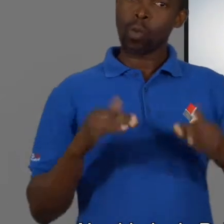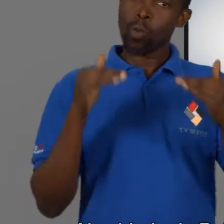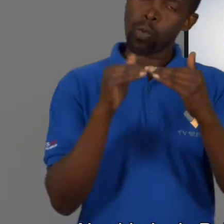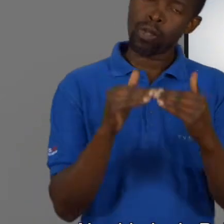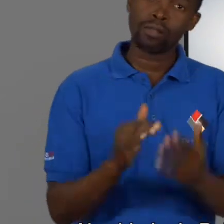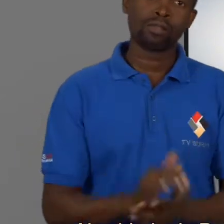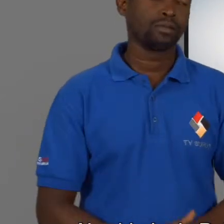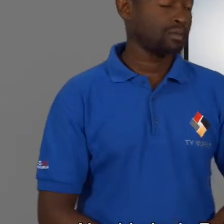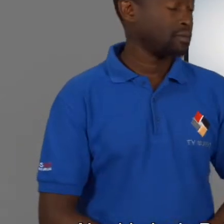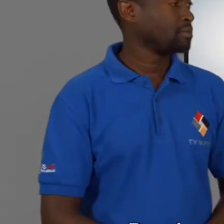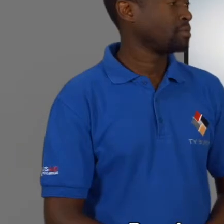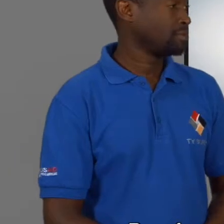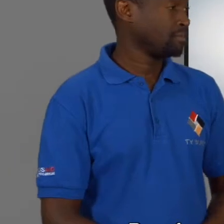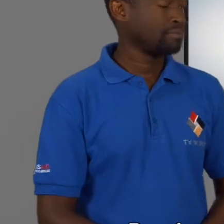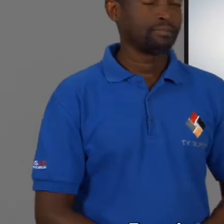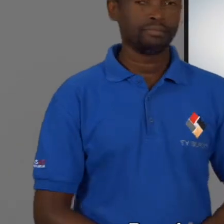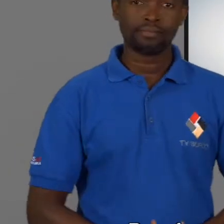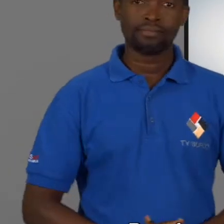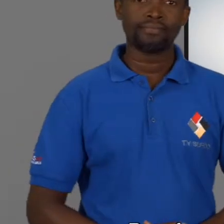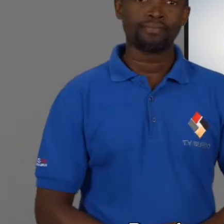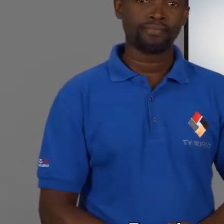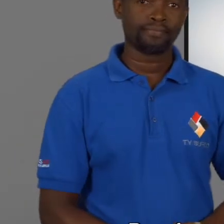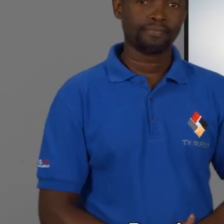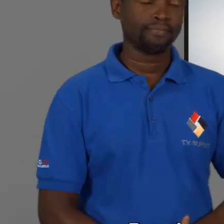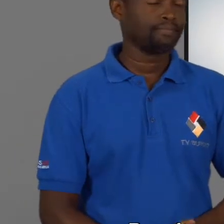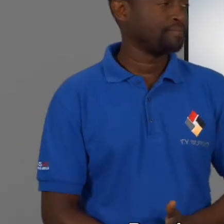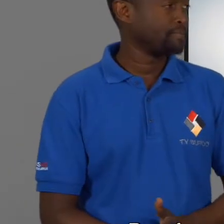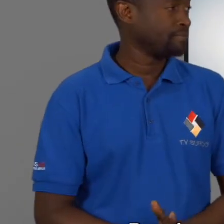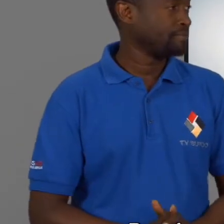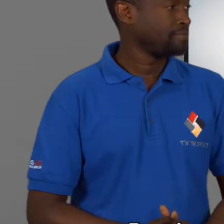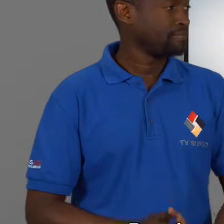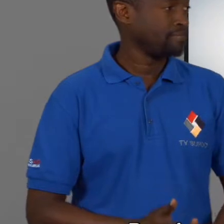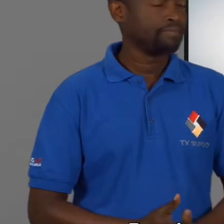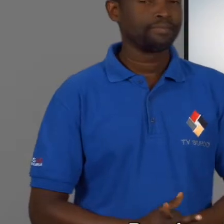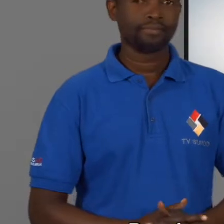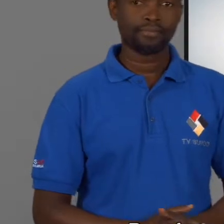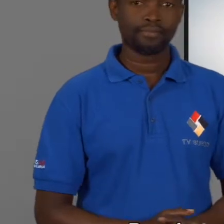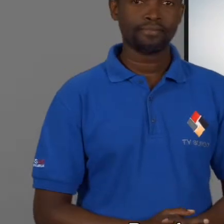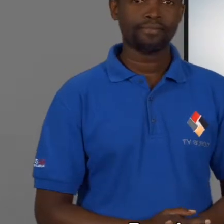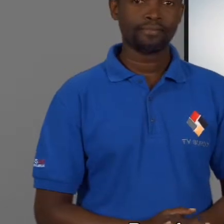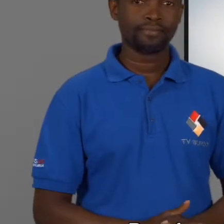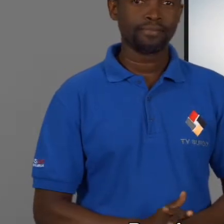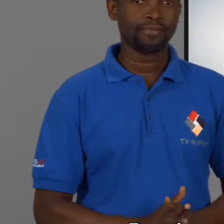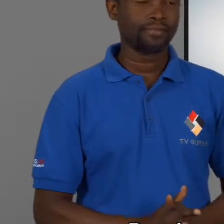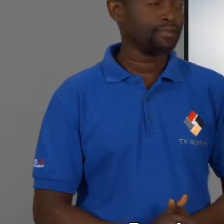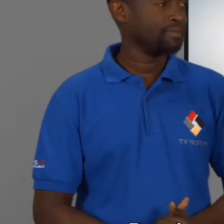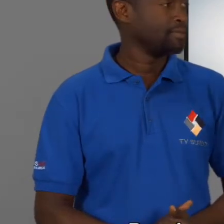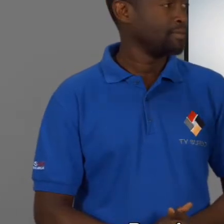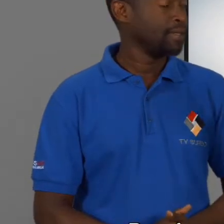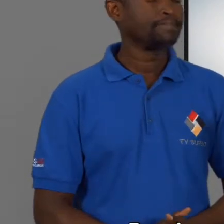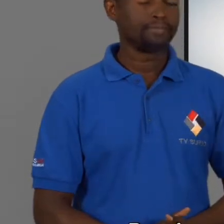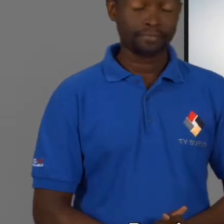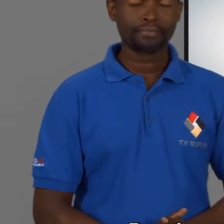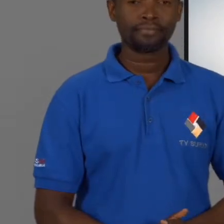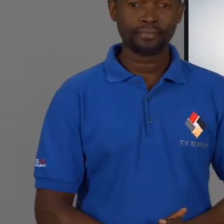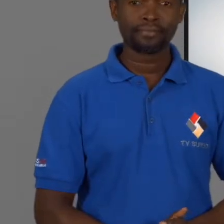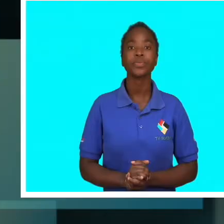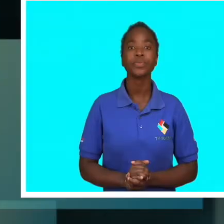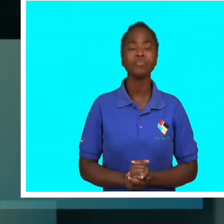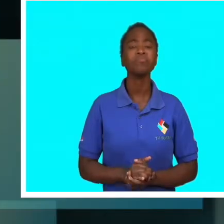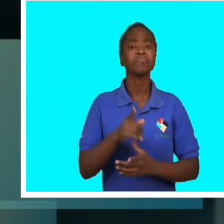desta camada social. Para fazer isso, este grupo de jovens usou o futebol para fazer chegar a sua mensagem.